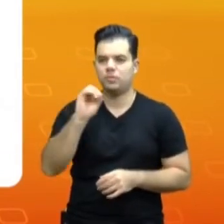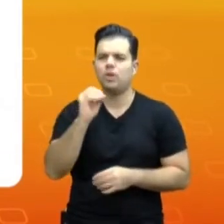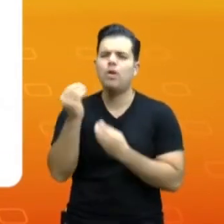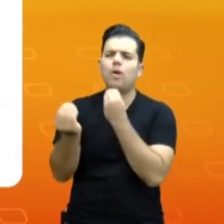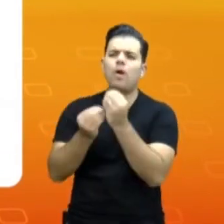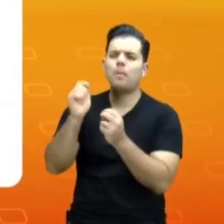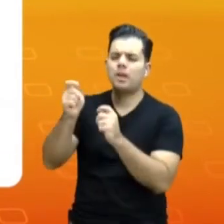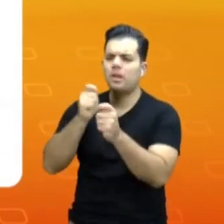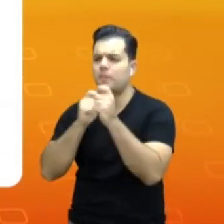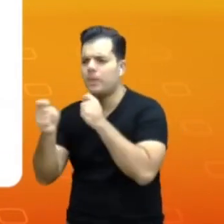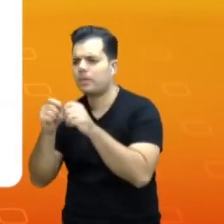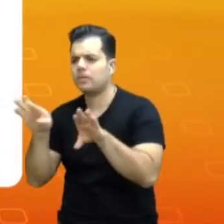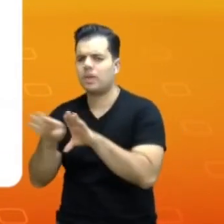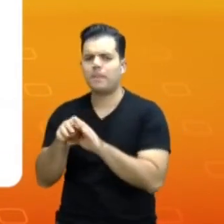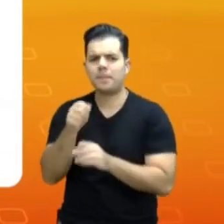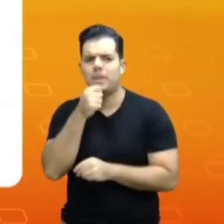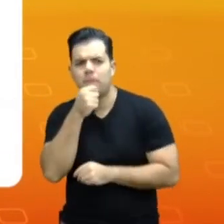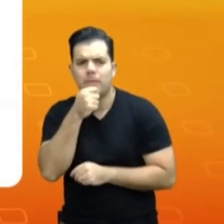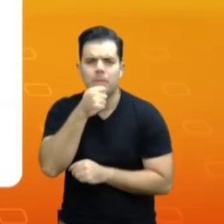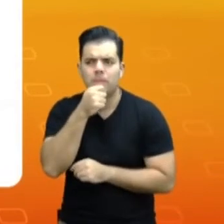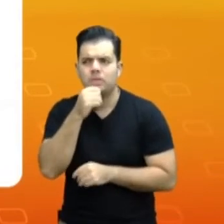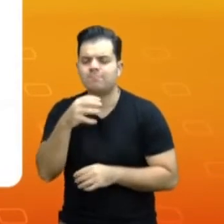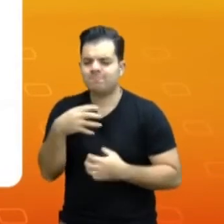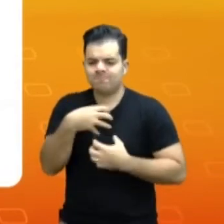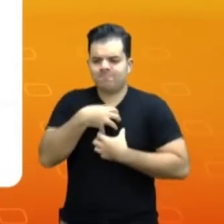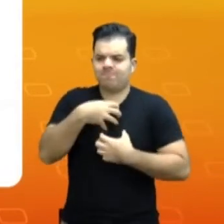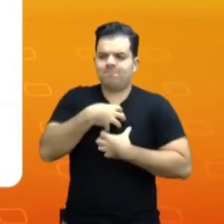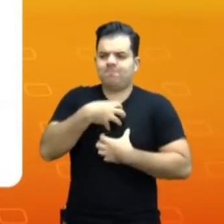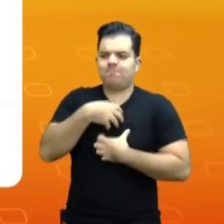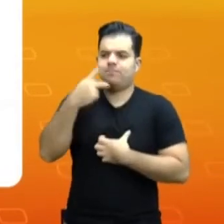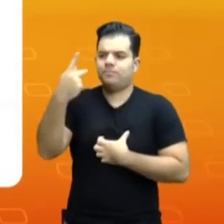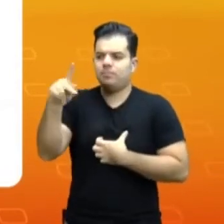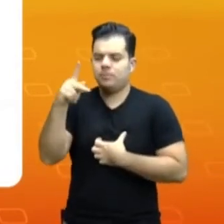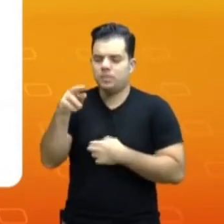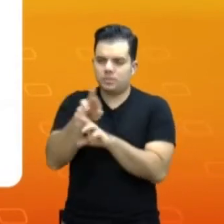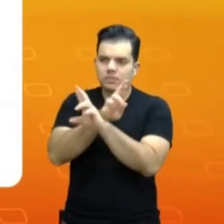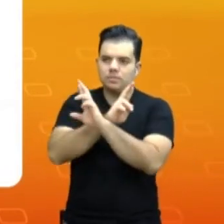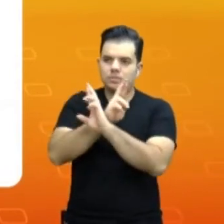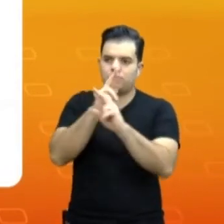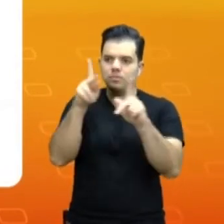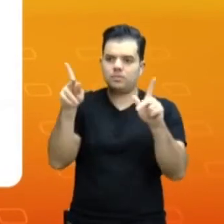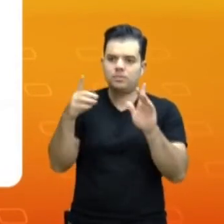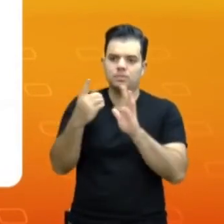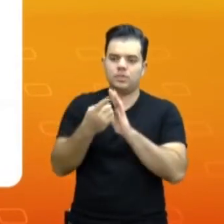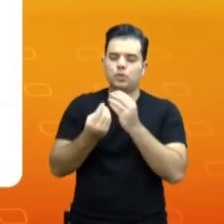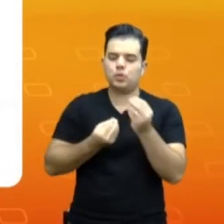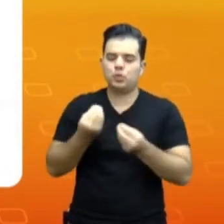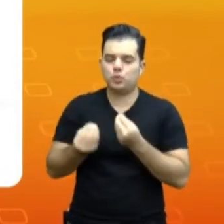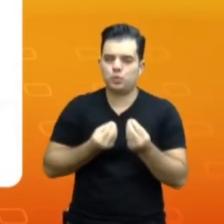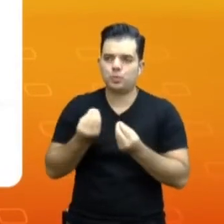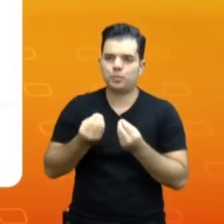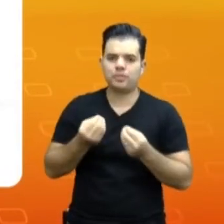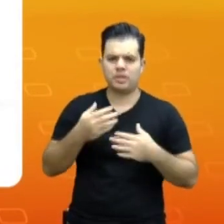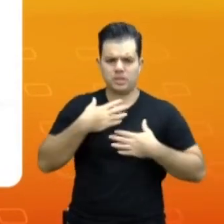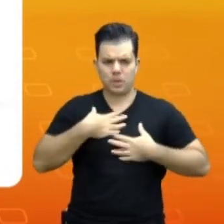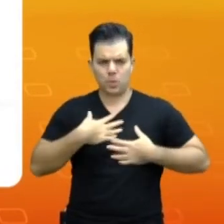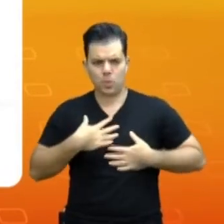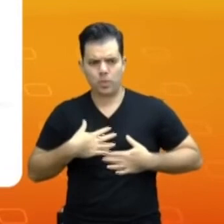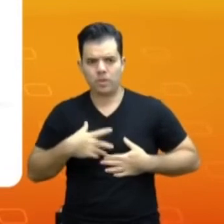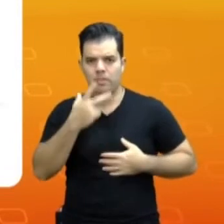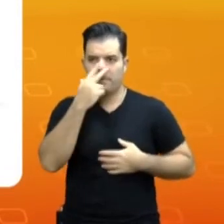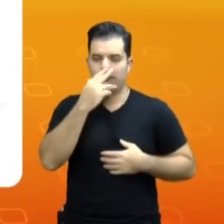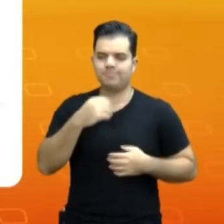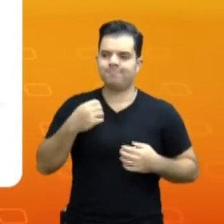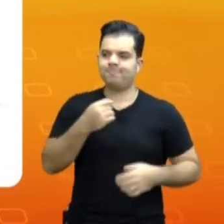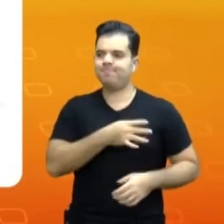e repórteres se sentiram com esse novo formato? Houve algum tipo de insegurança? Foi tranquilo? Quem